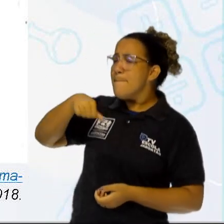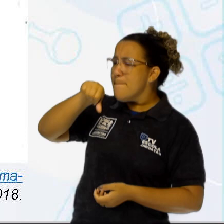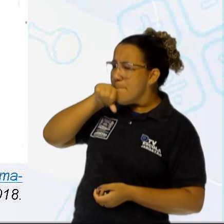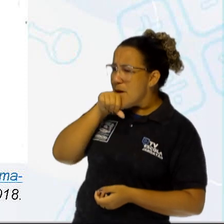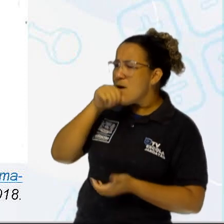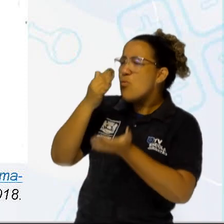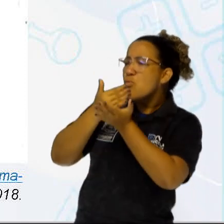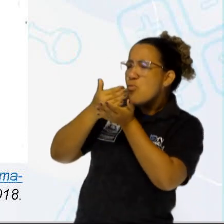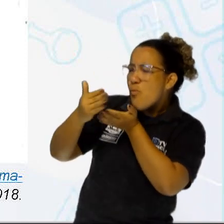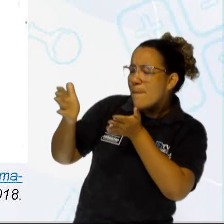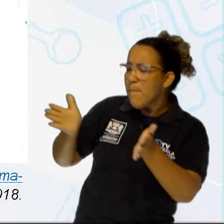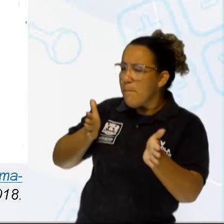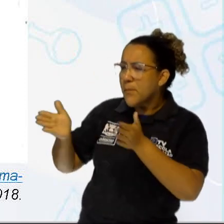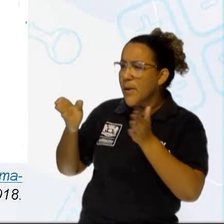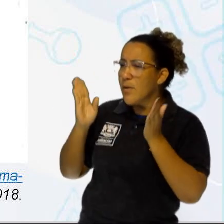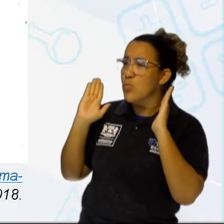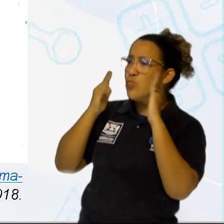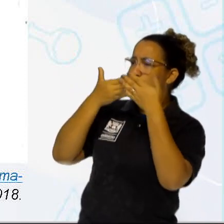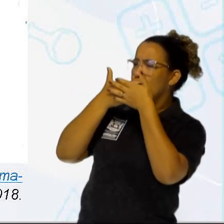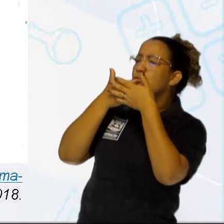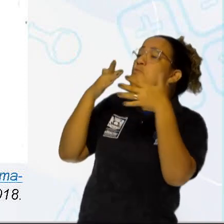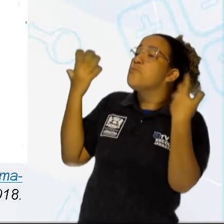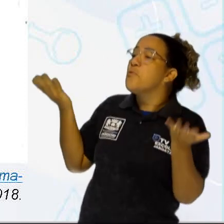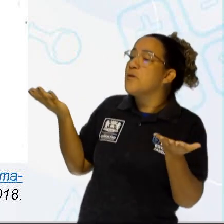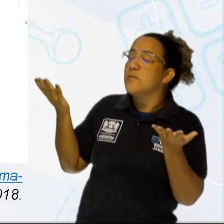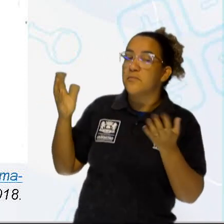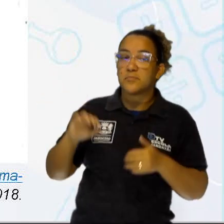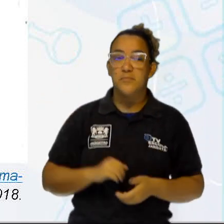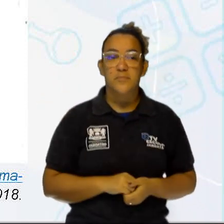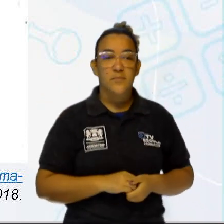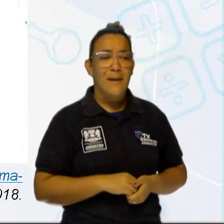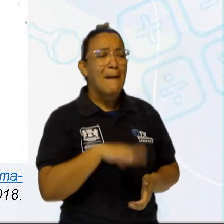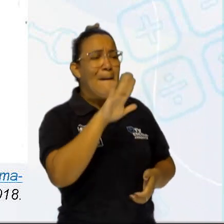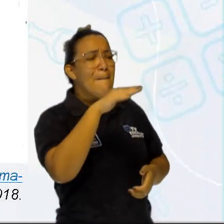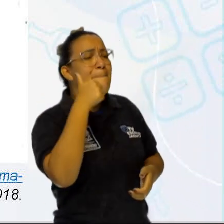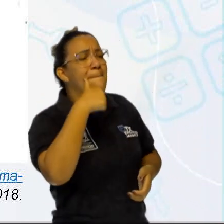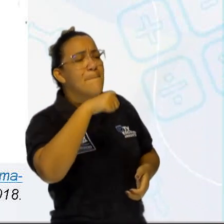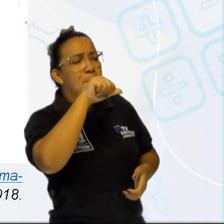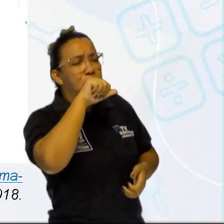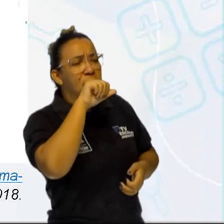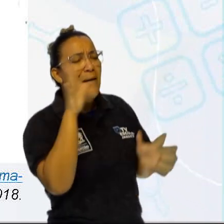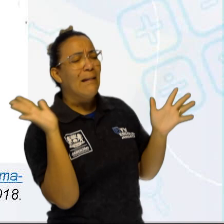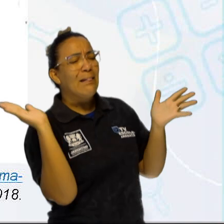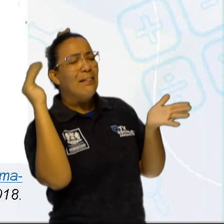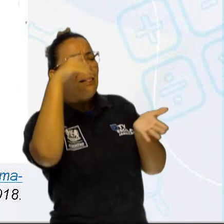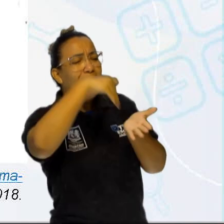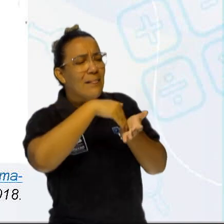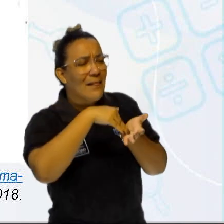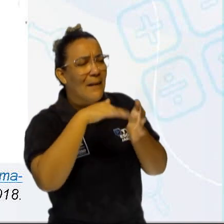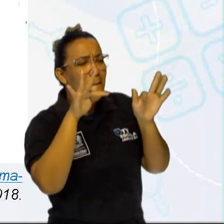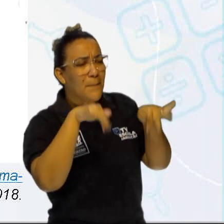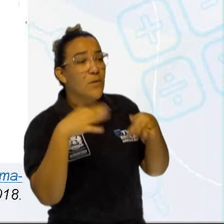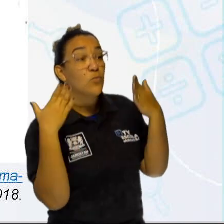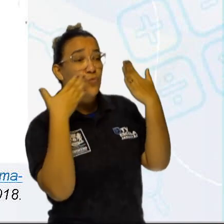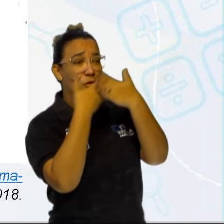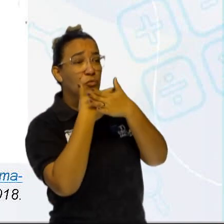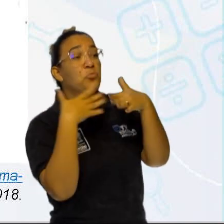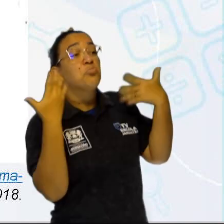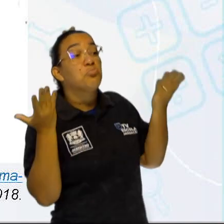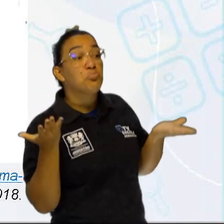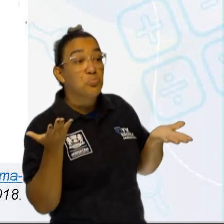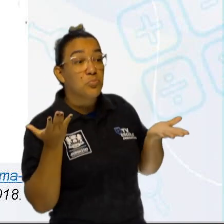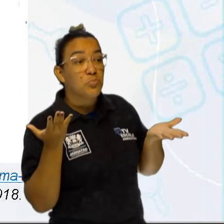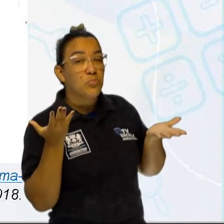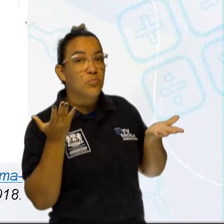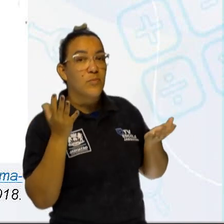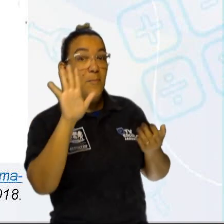começa o período de jejum? E o outro pergunta: mãe, quando termina o período de jejum? Antes mesmo de nós irmos para a